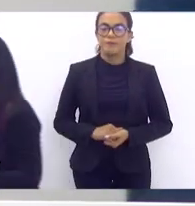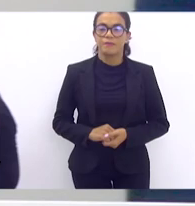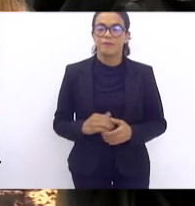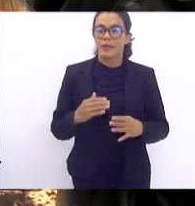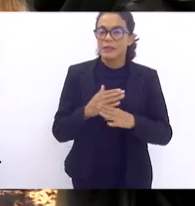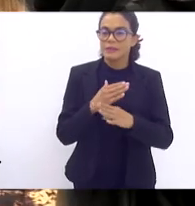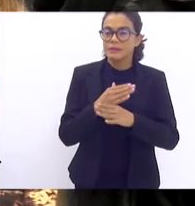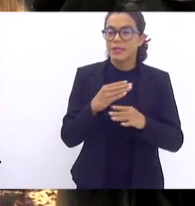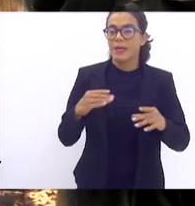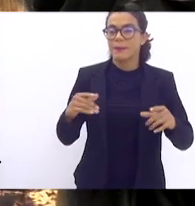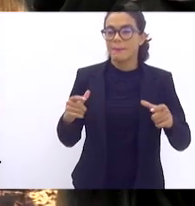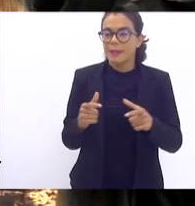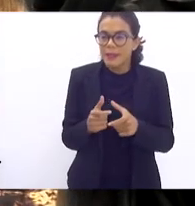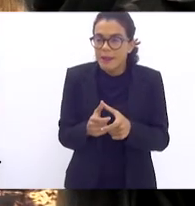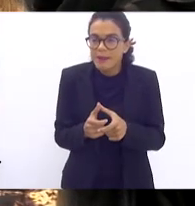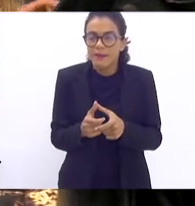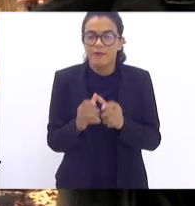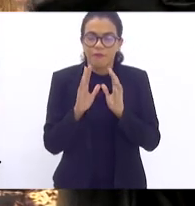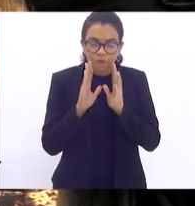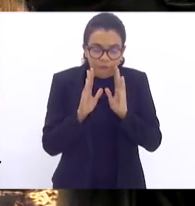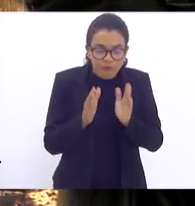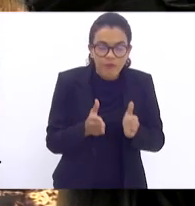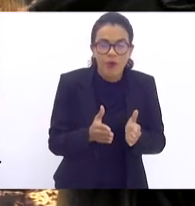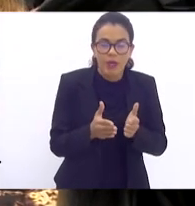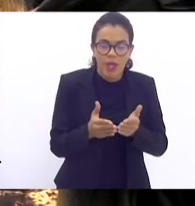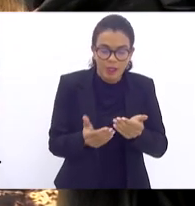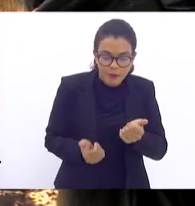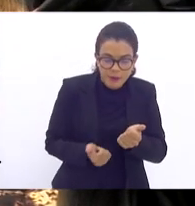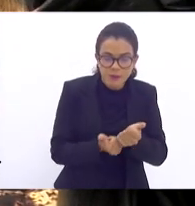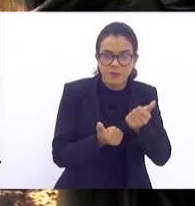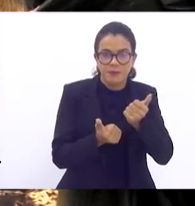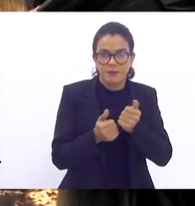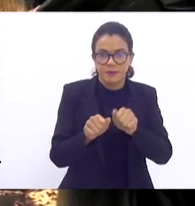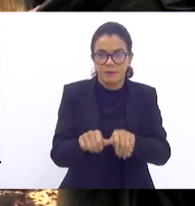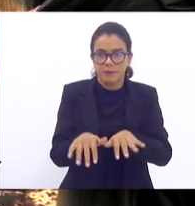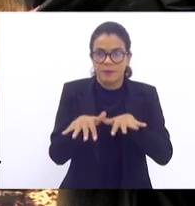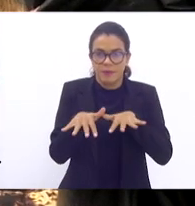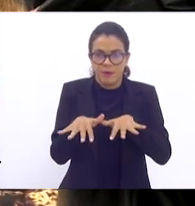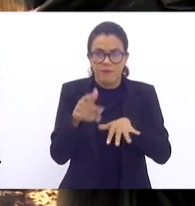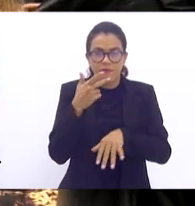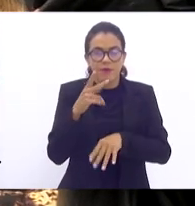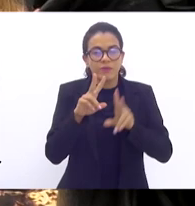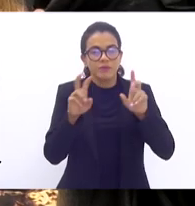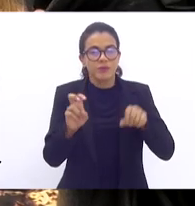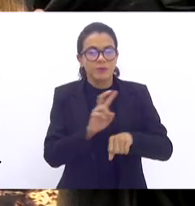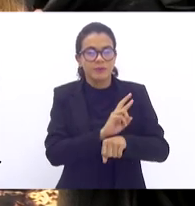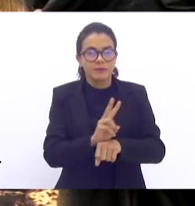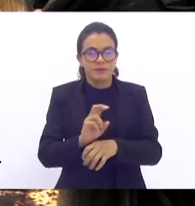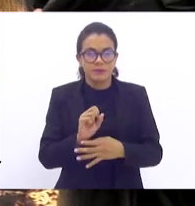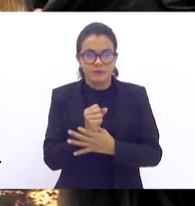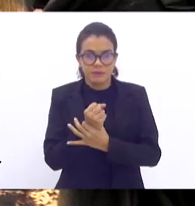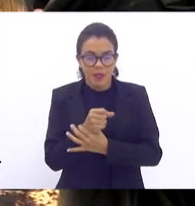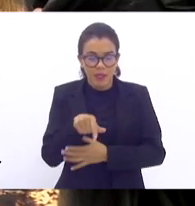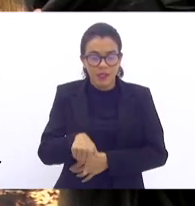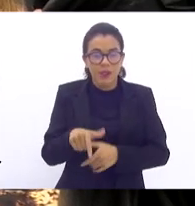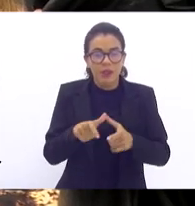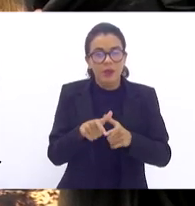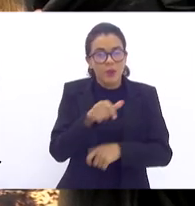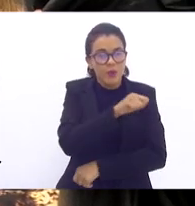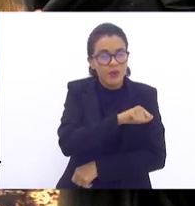focar insubsidiar o Parlamento né O senhor falou aí de segurança a cada vez mais no Rio de Janeiro